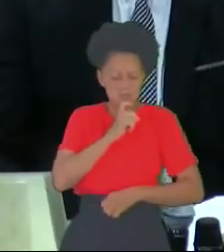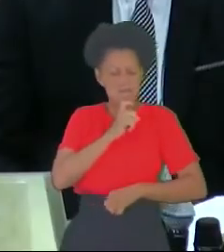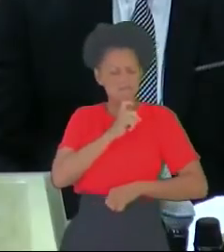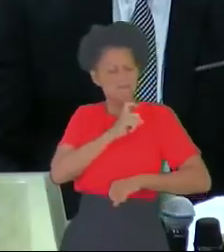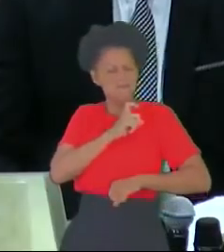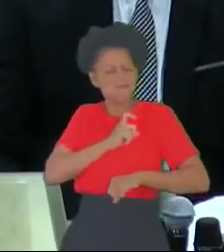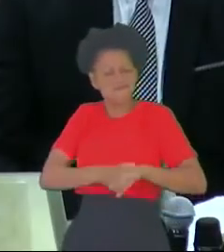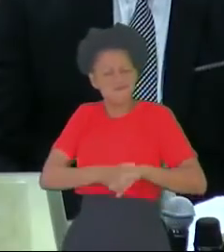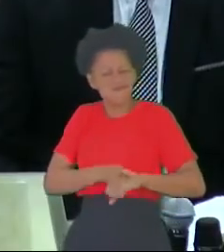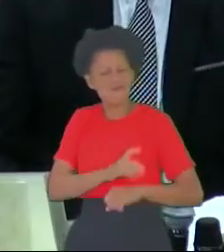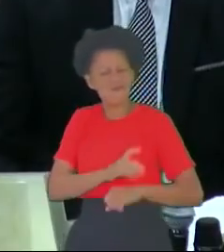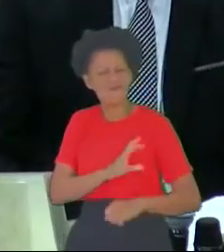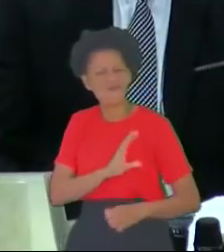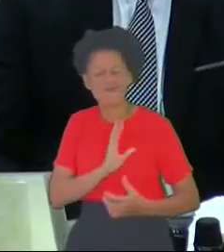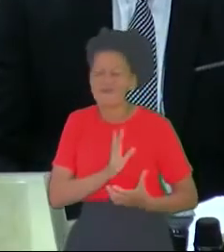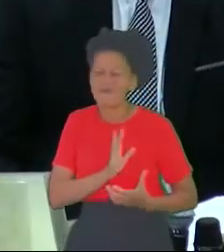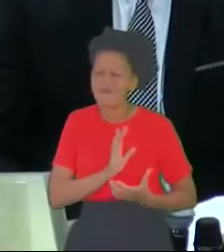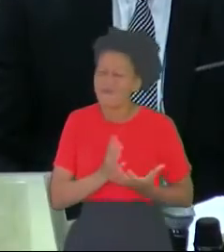Aleluia.